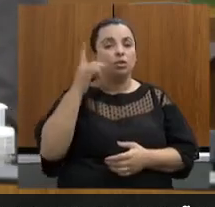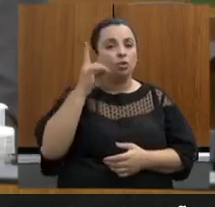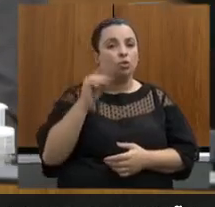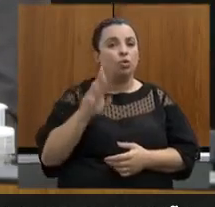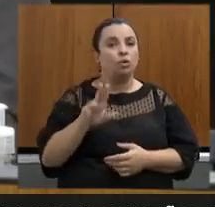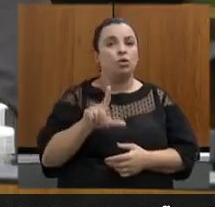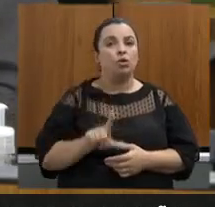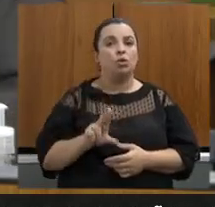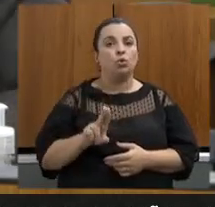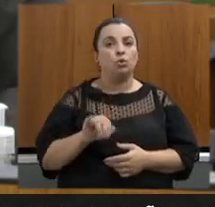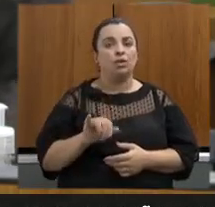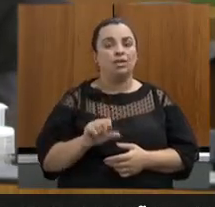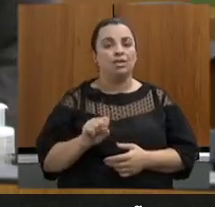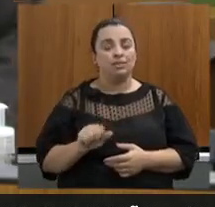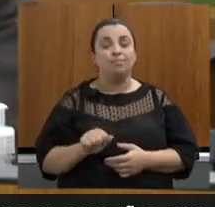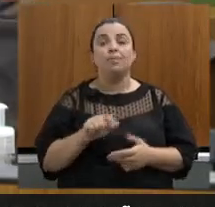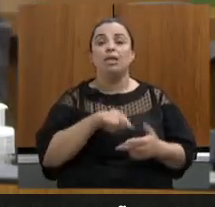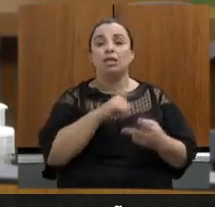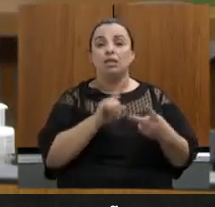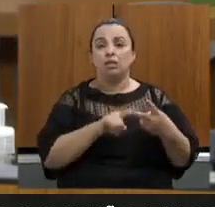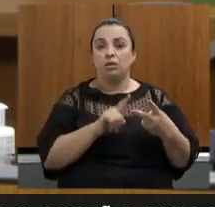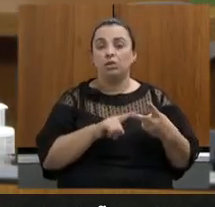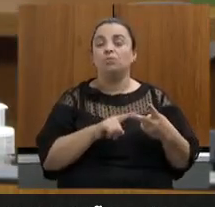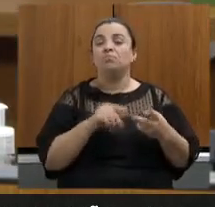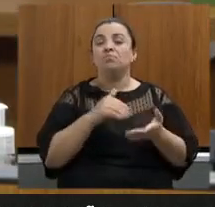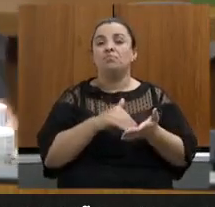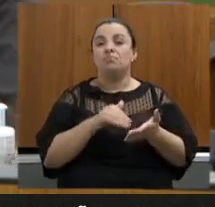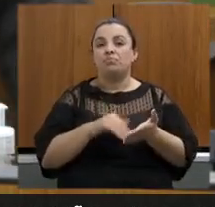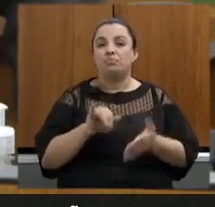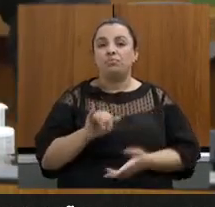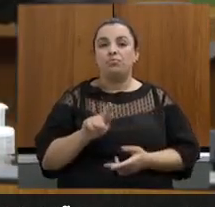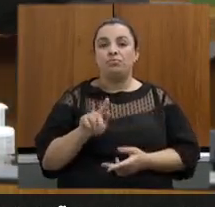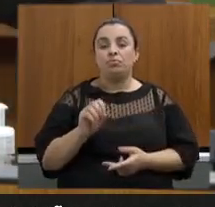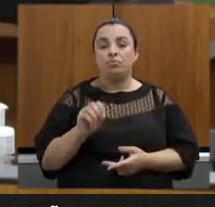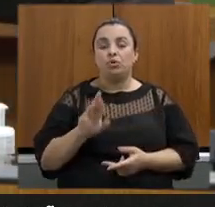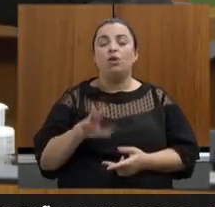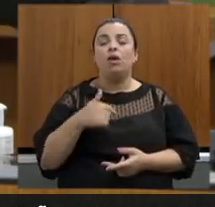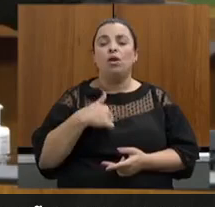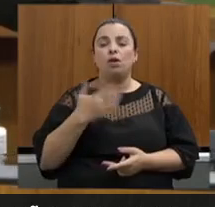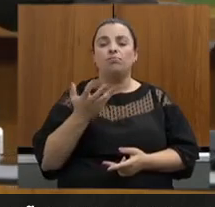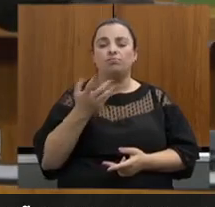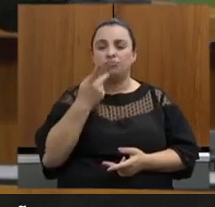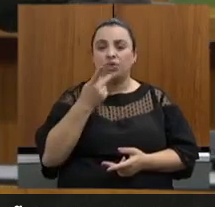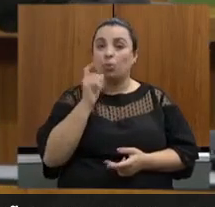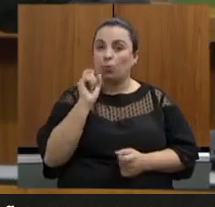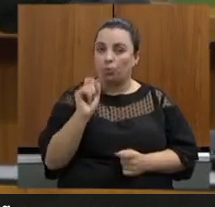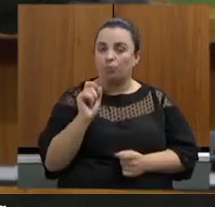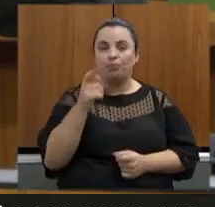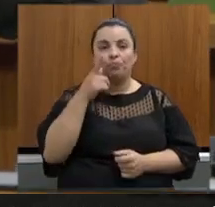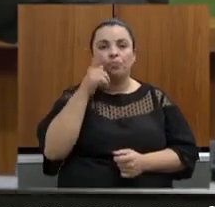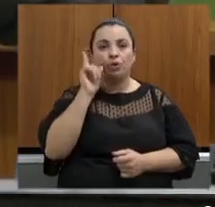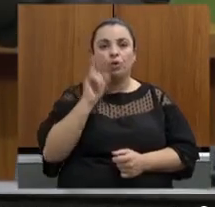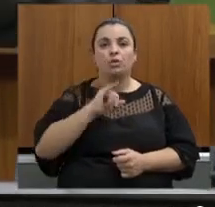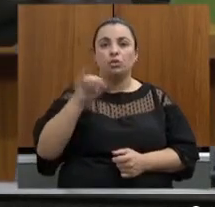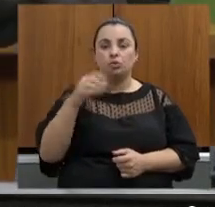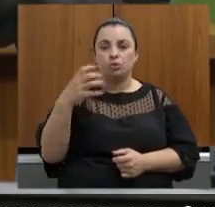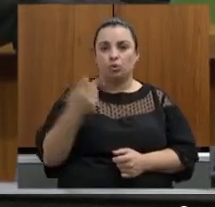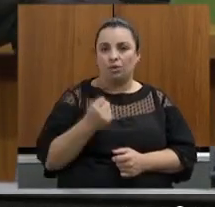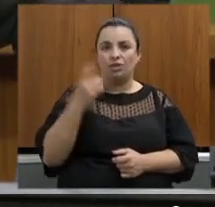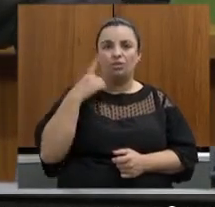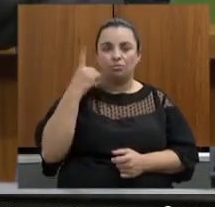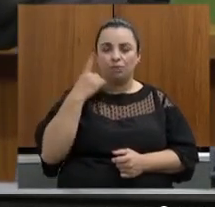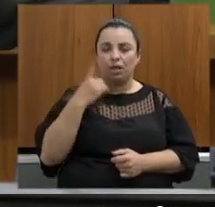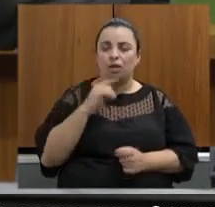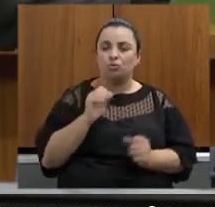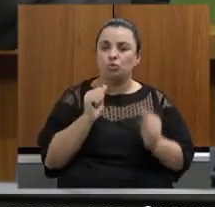secretário Igor fazer a seguinte colocação ontem o deputado João Leite nos acompanhava aqui com Na